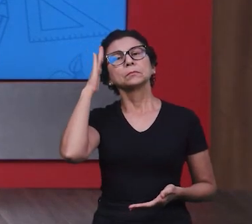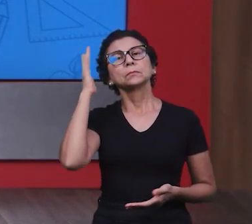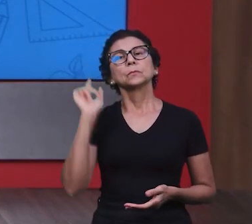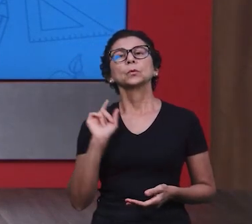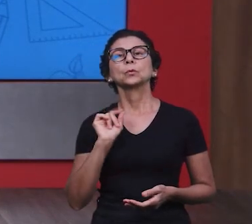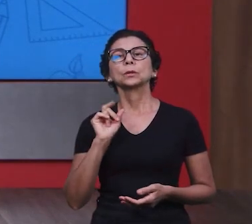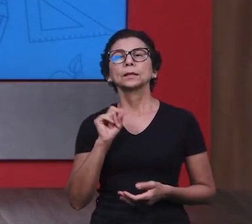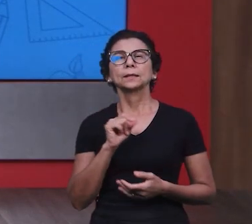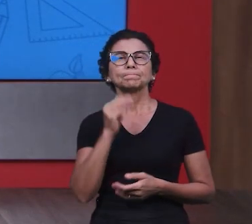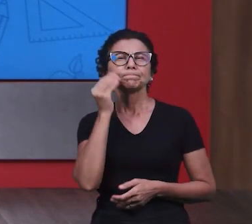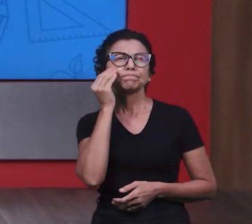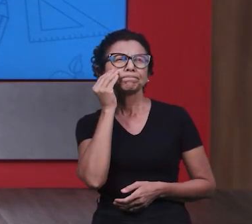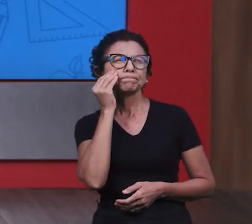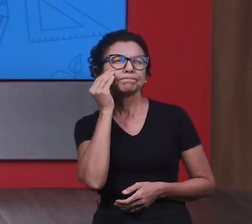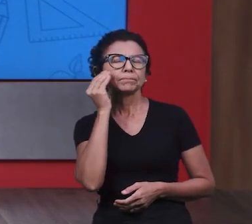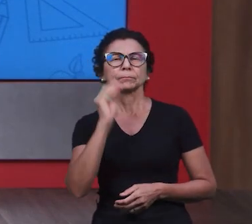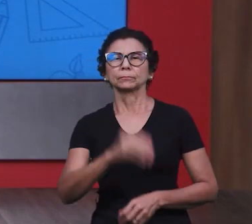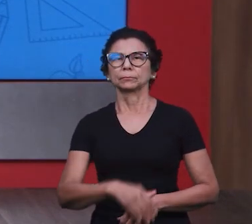fazer um teste.